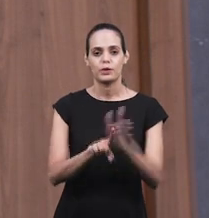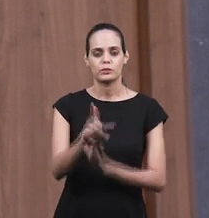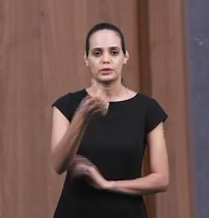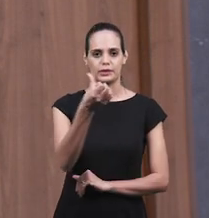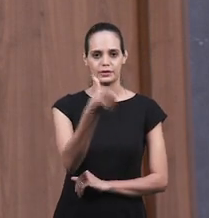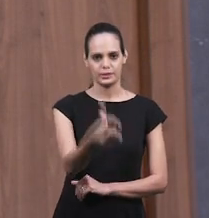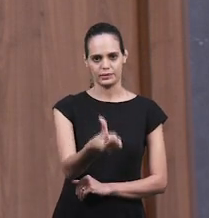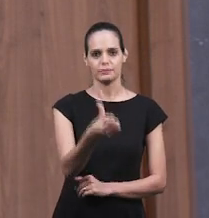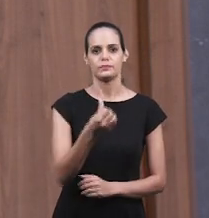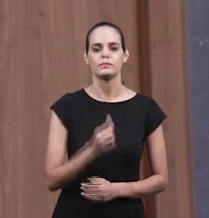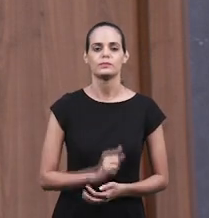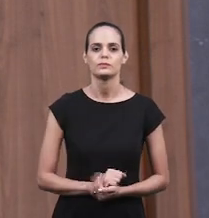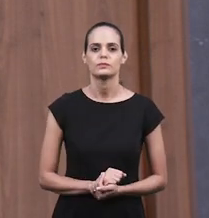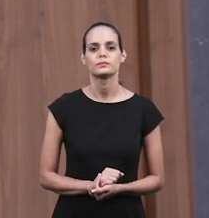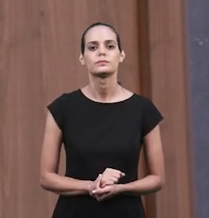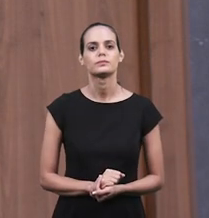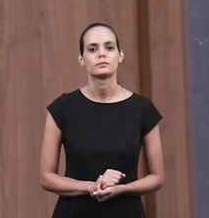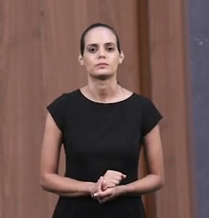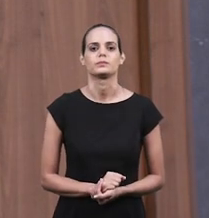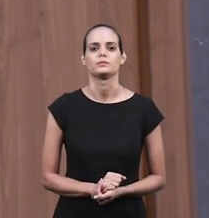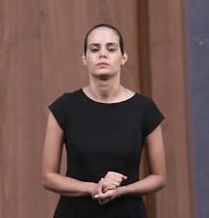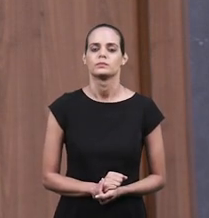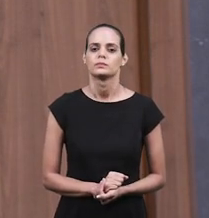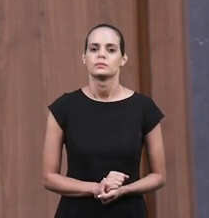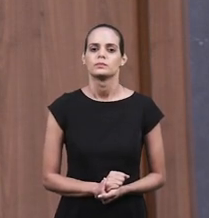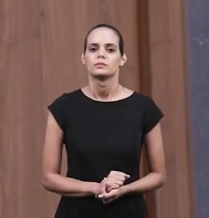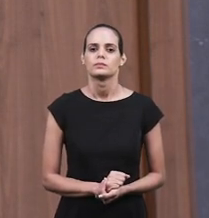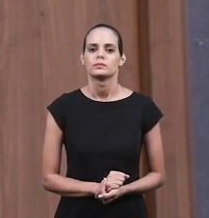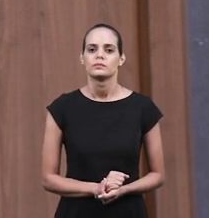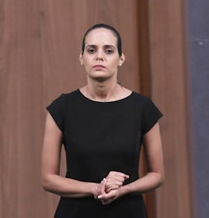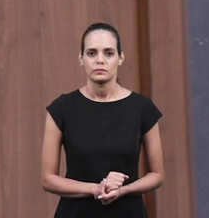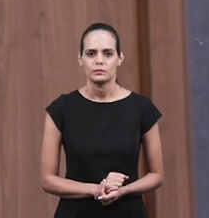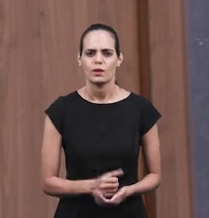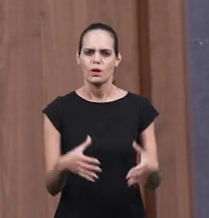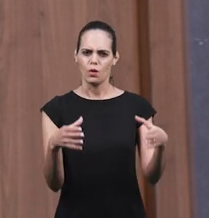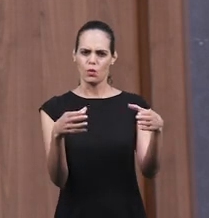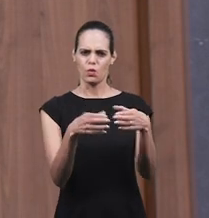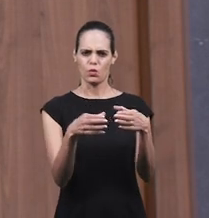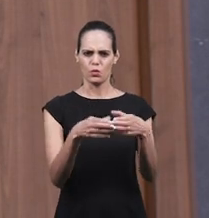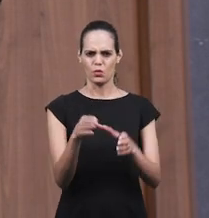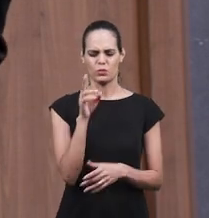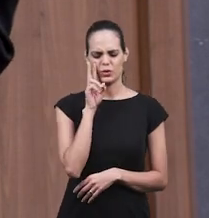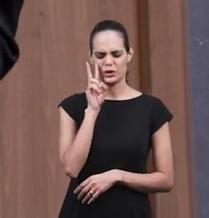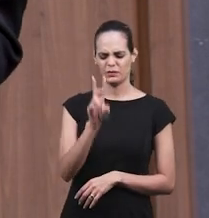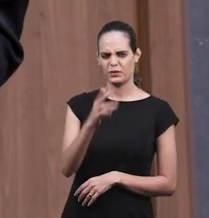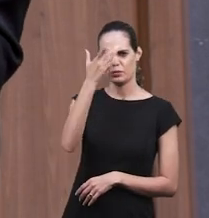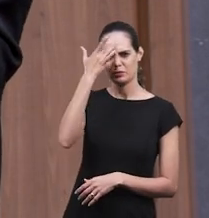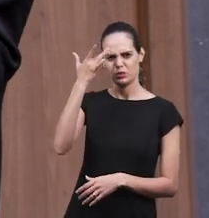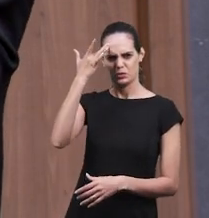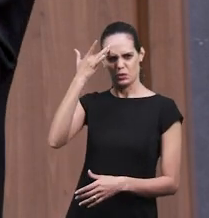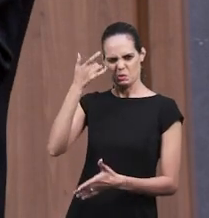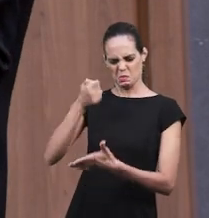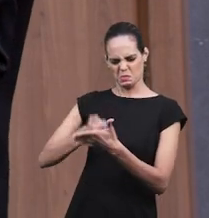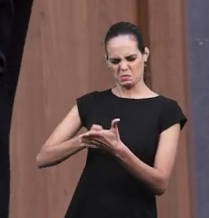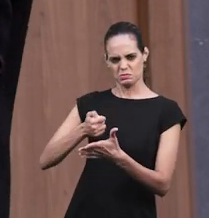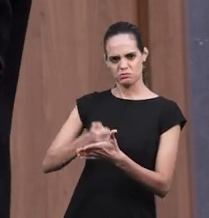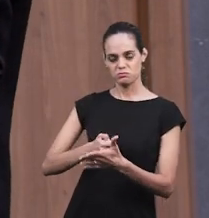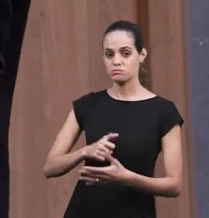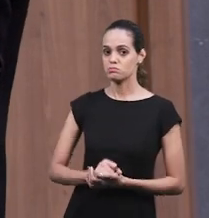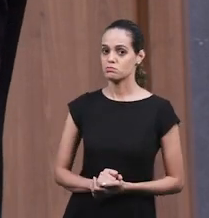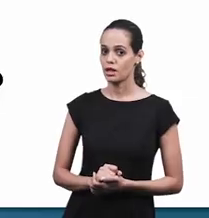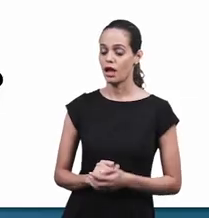última pergunta. E a nossa sexta e última pergunta é a seguinte: a turma que viu a atitude do